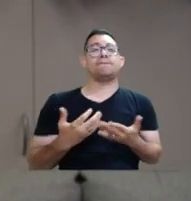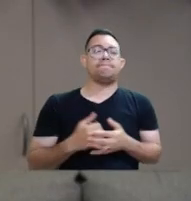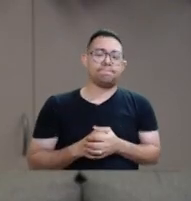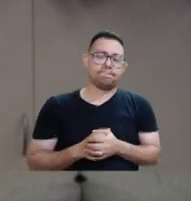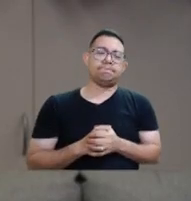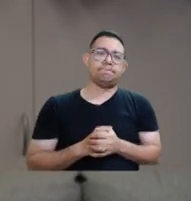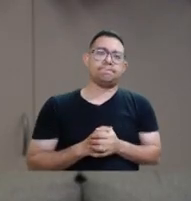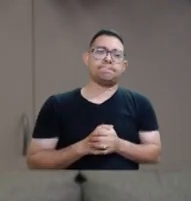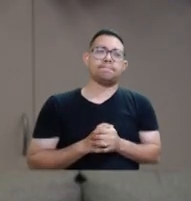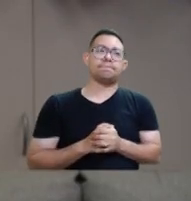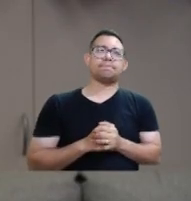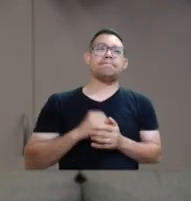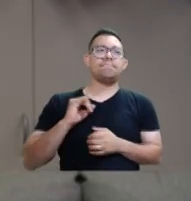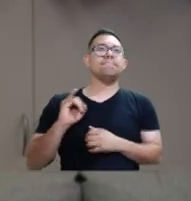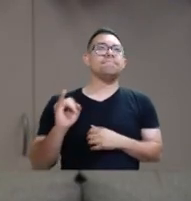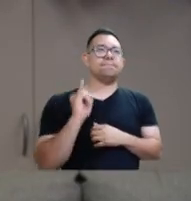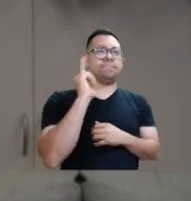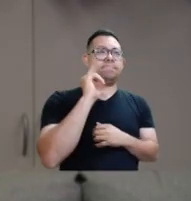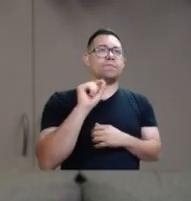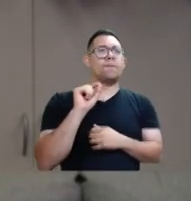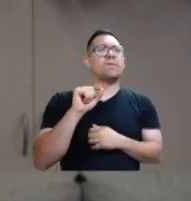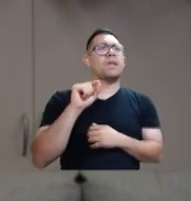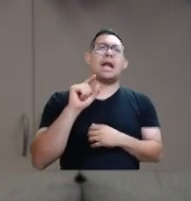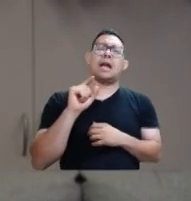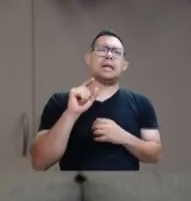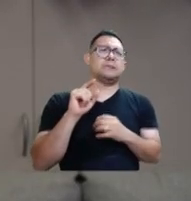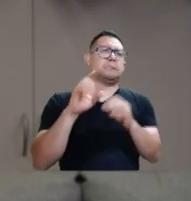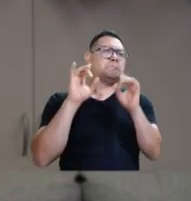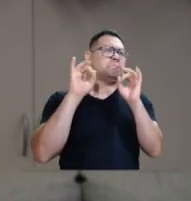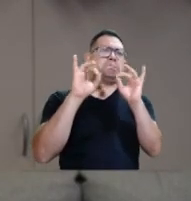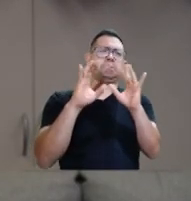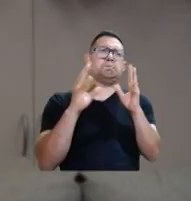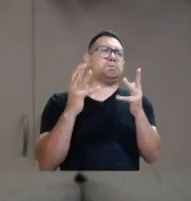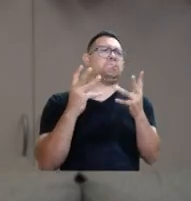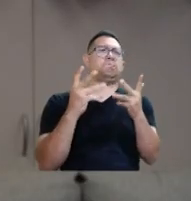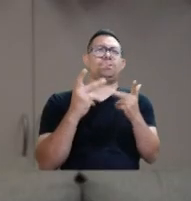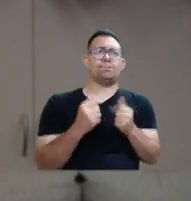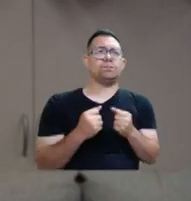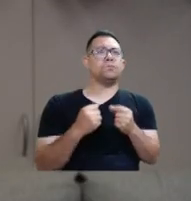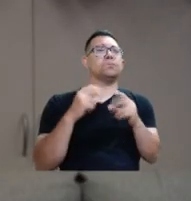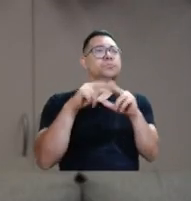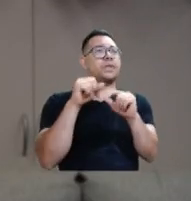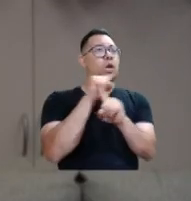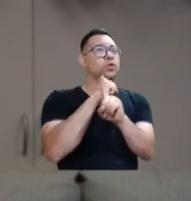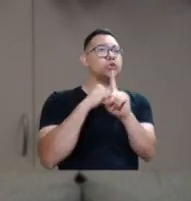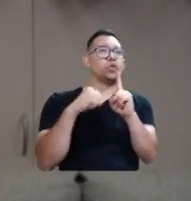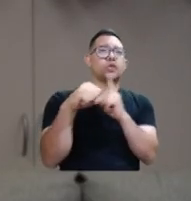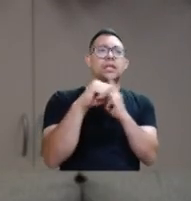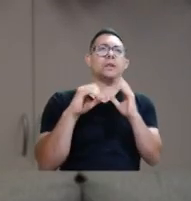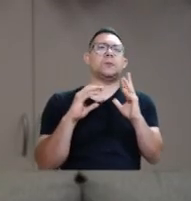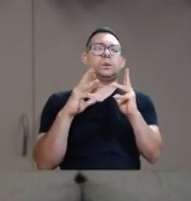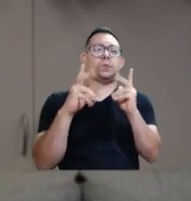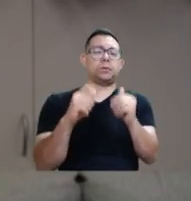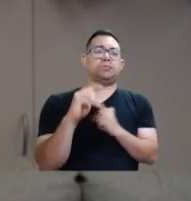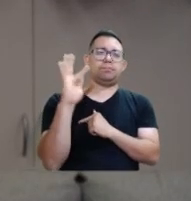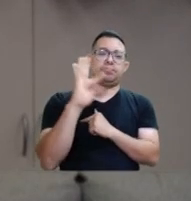a videolocadora Gramofone? Então, a importância ela é vital